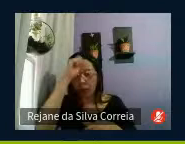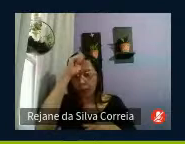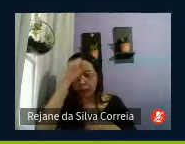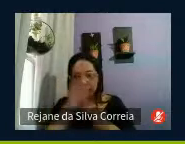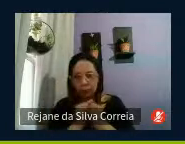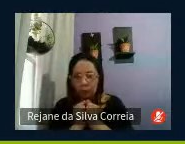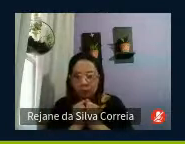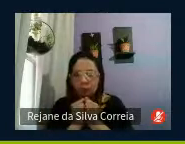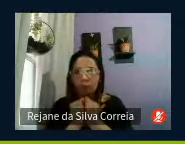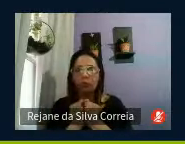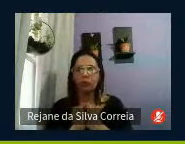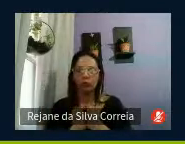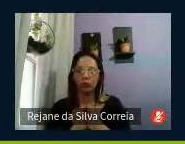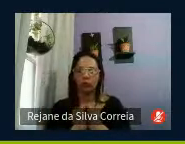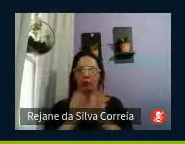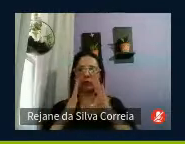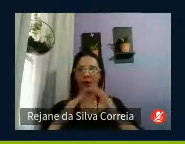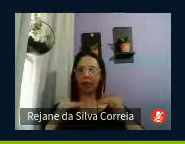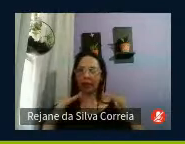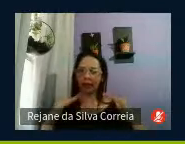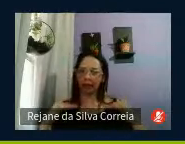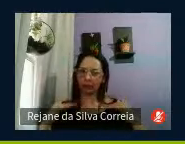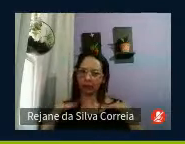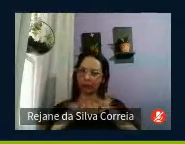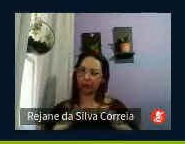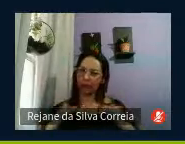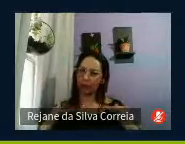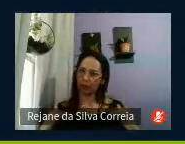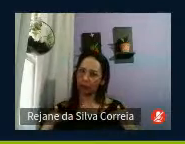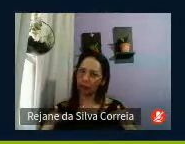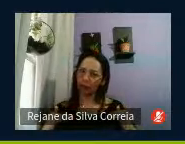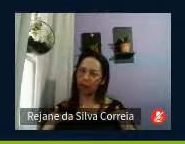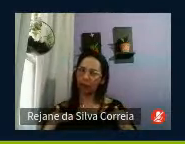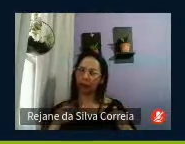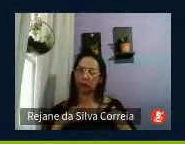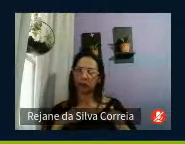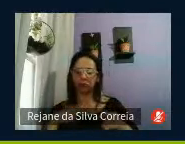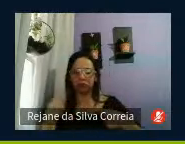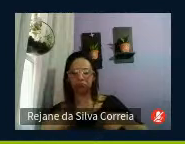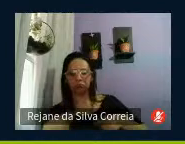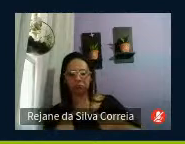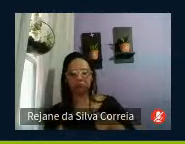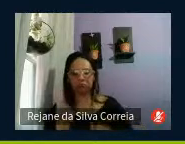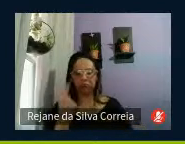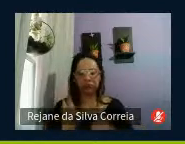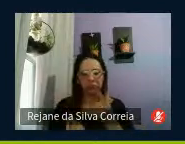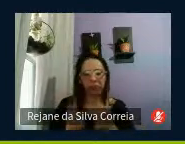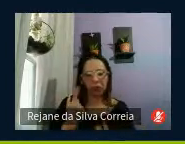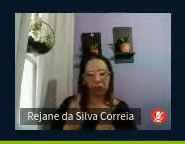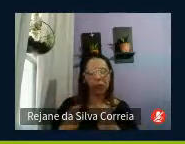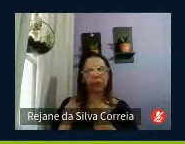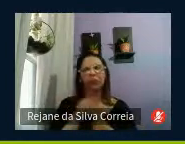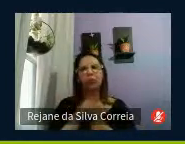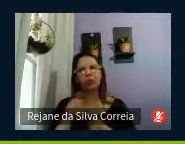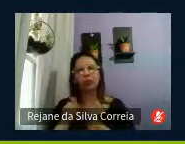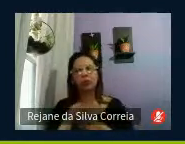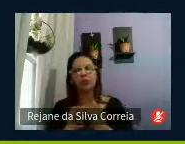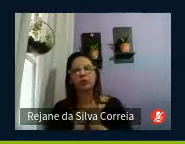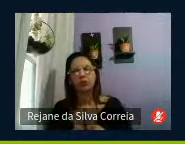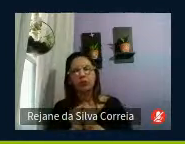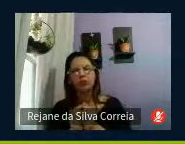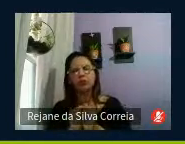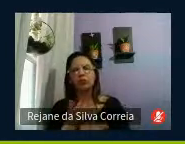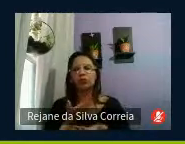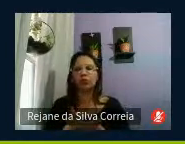os alunos. O aluno está chegando com algum tipo de necessidade específica e o professor está indo estudar, está